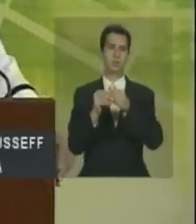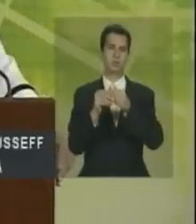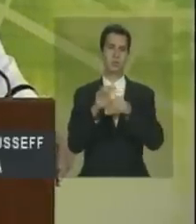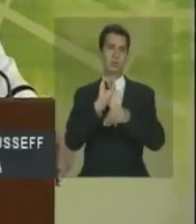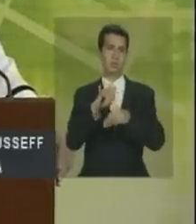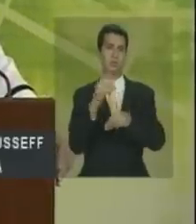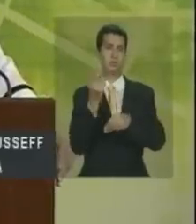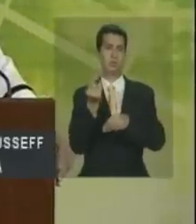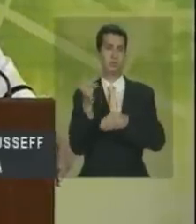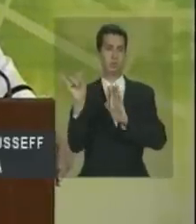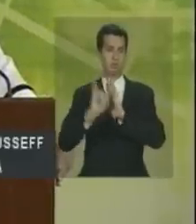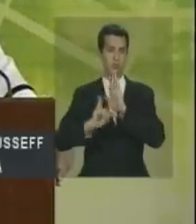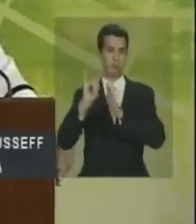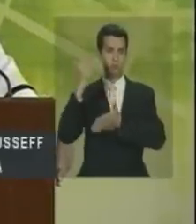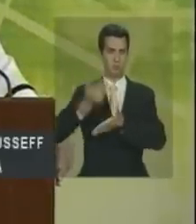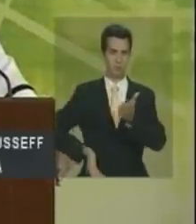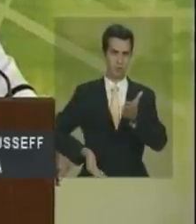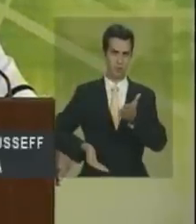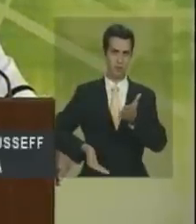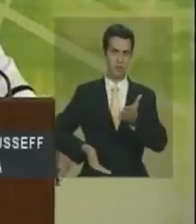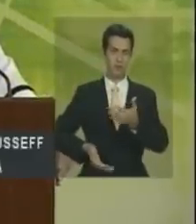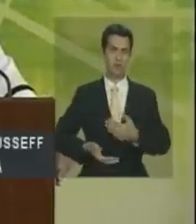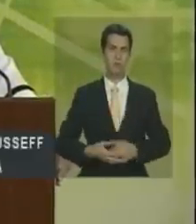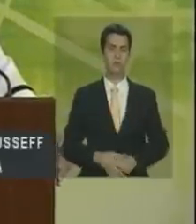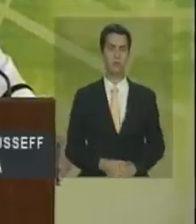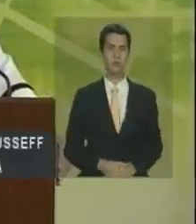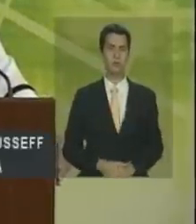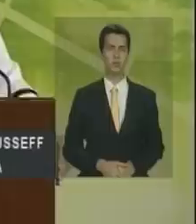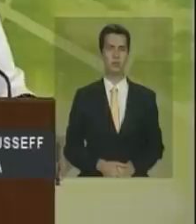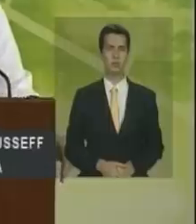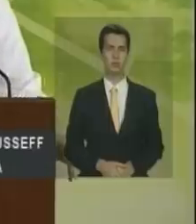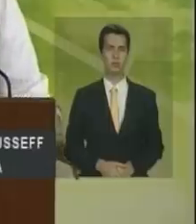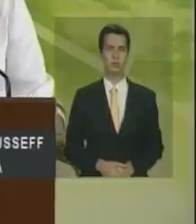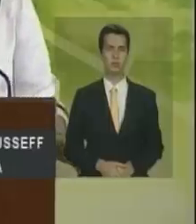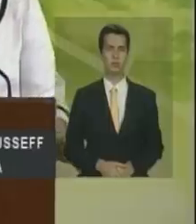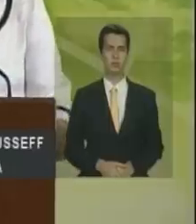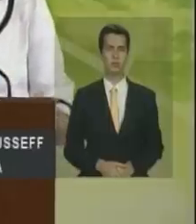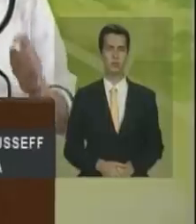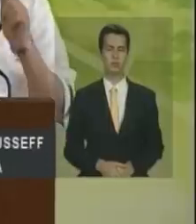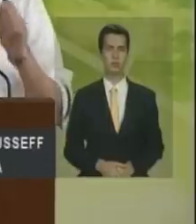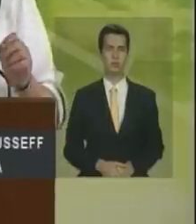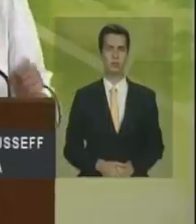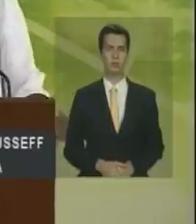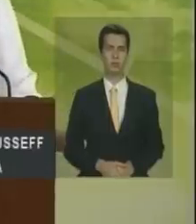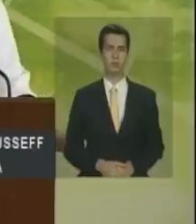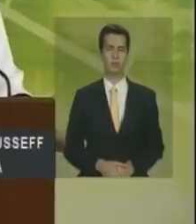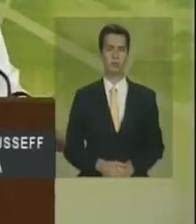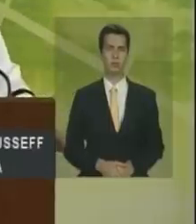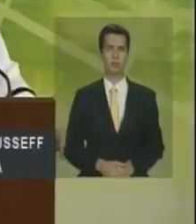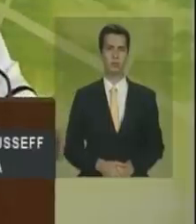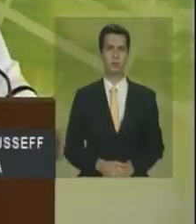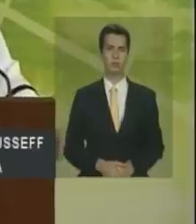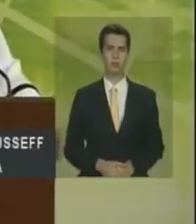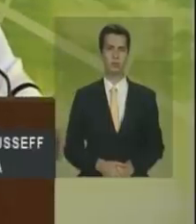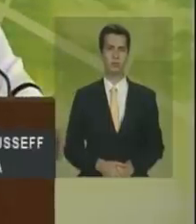decorrentes das contribuições previdenciárias e, ao mesmo